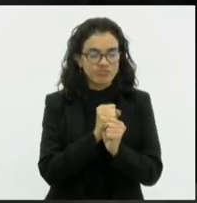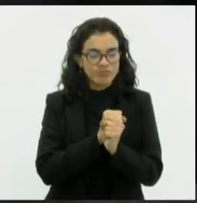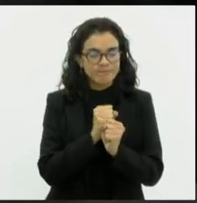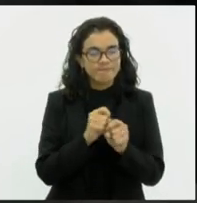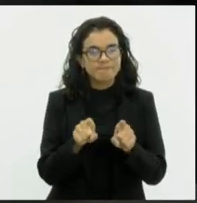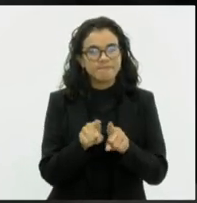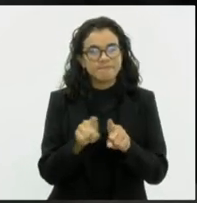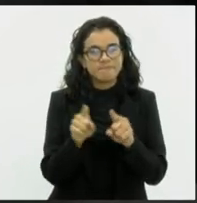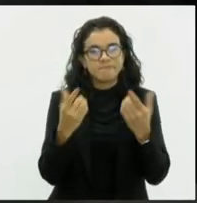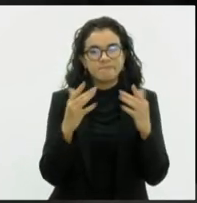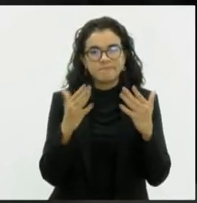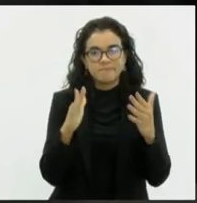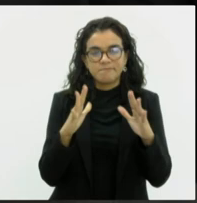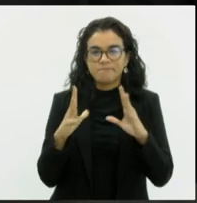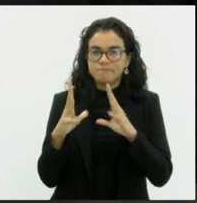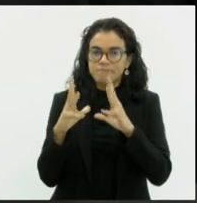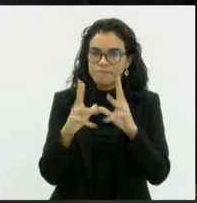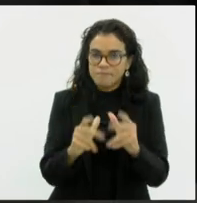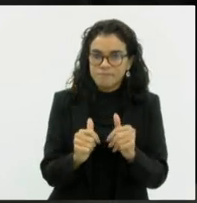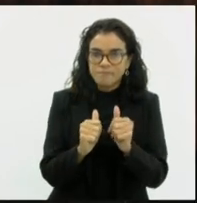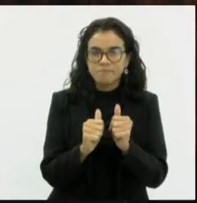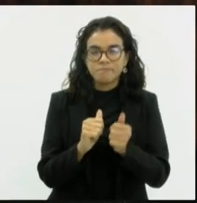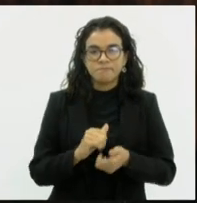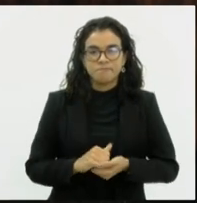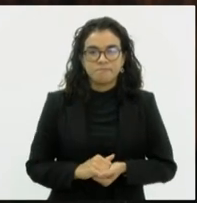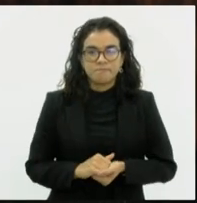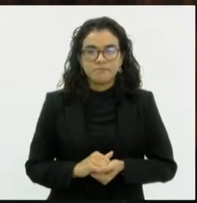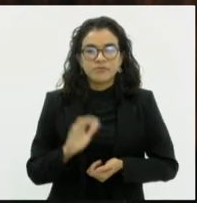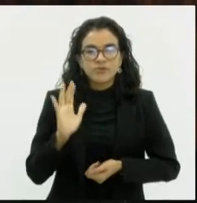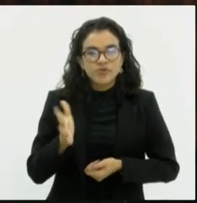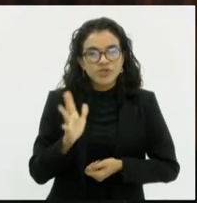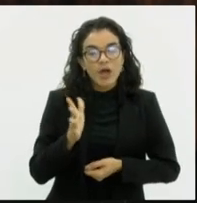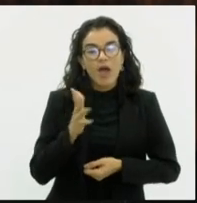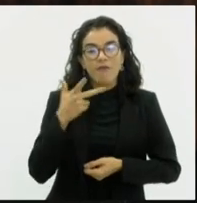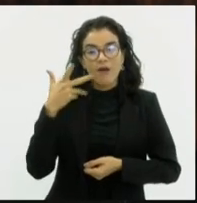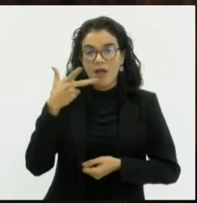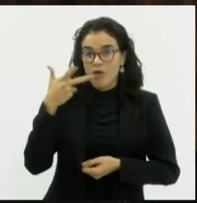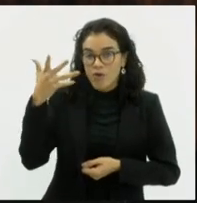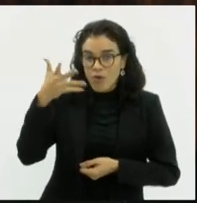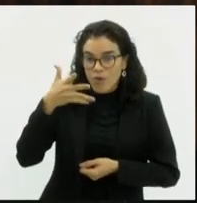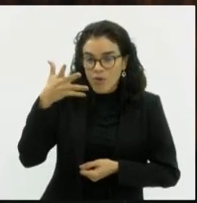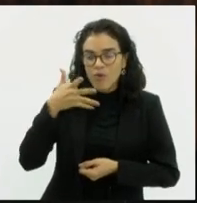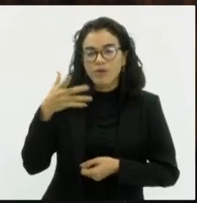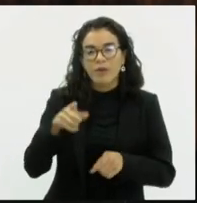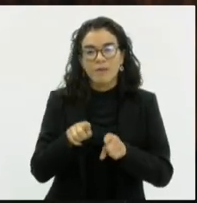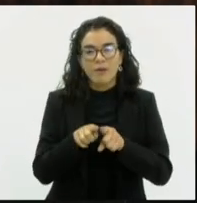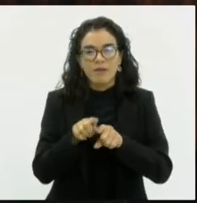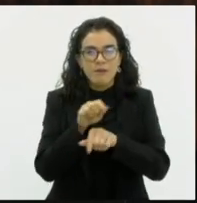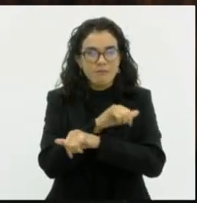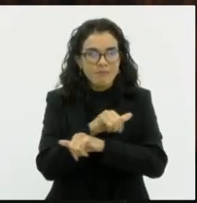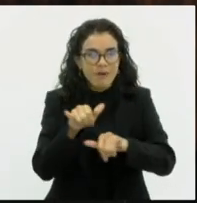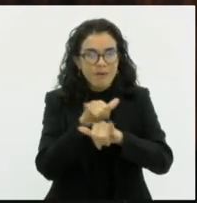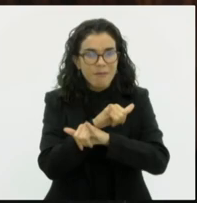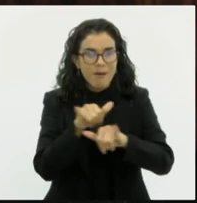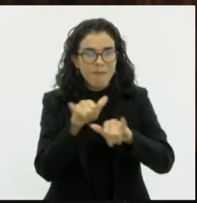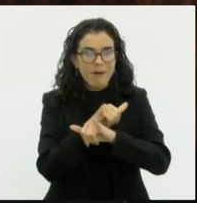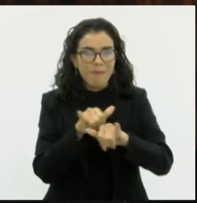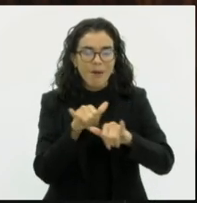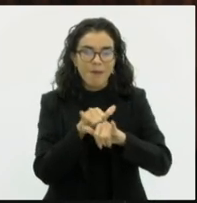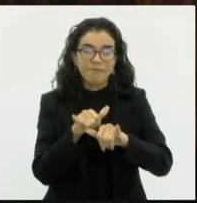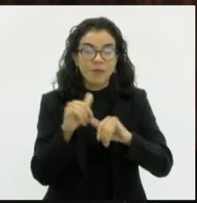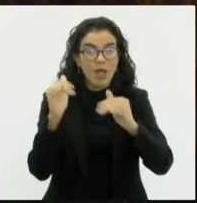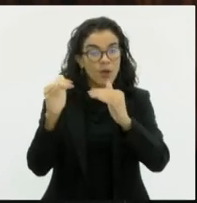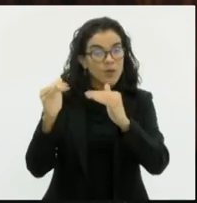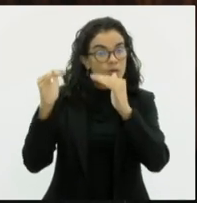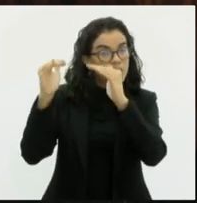parabenizar a todos. Como já foi dito aqui, né, e anunciado diversas